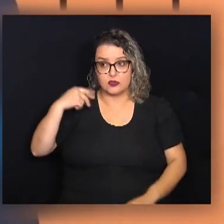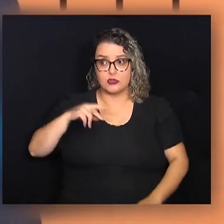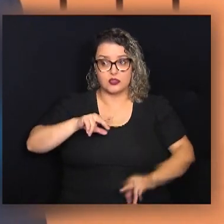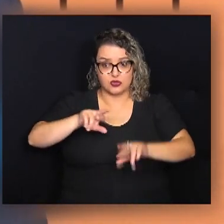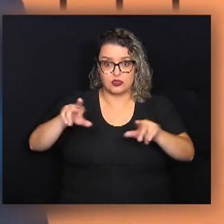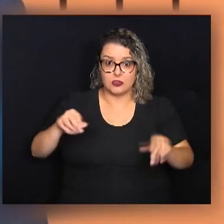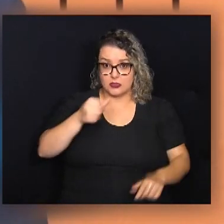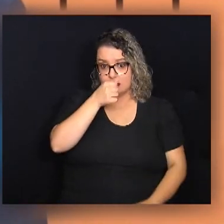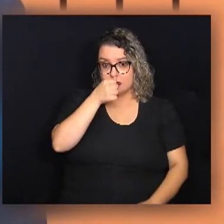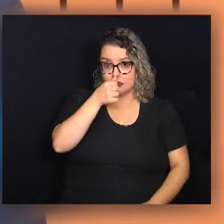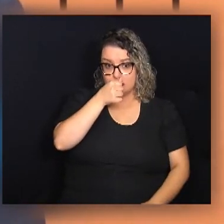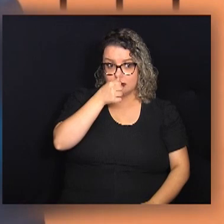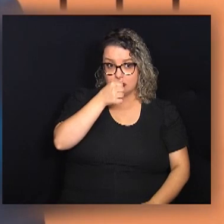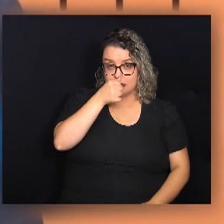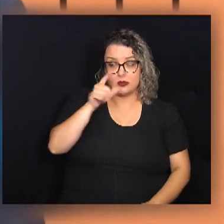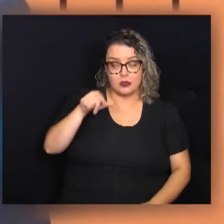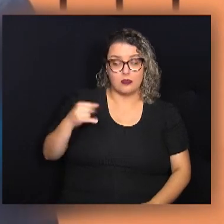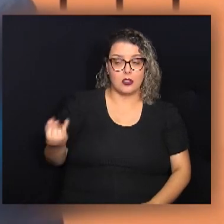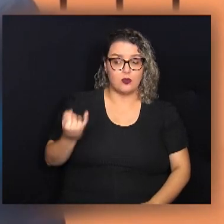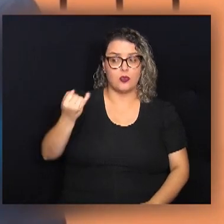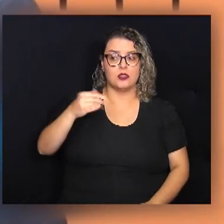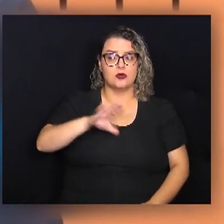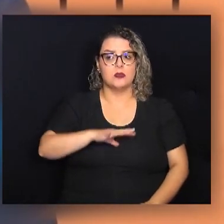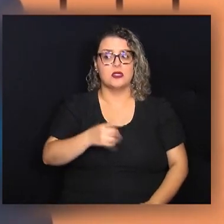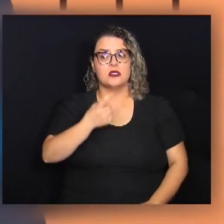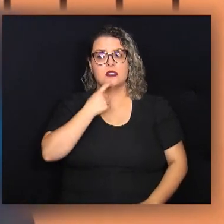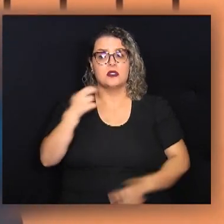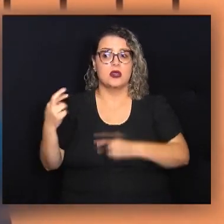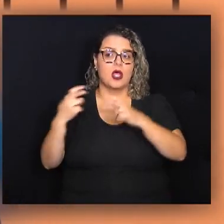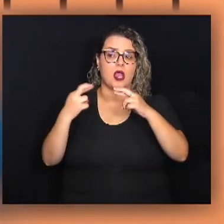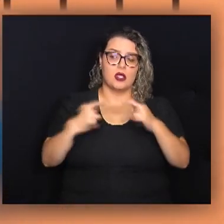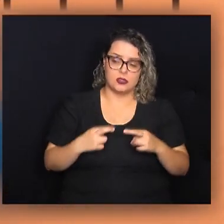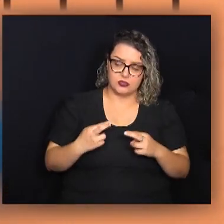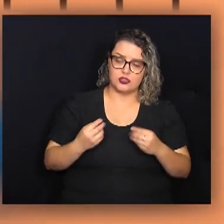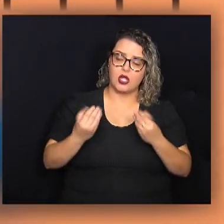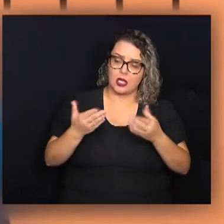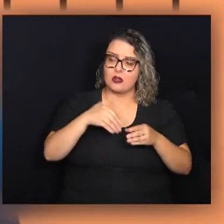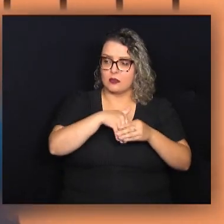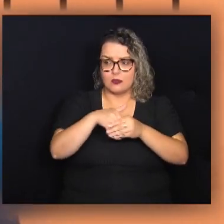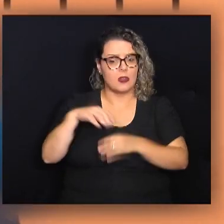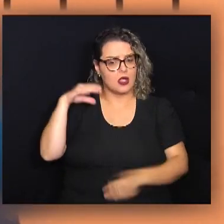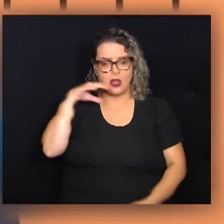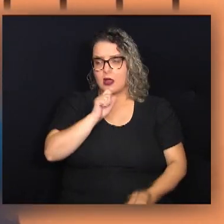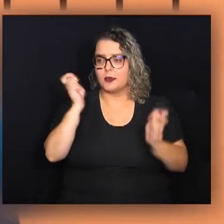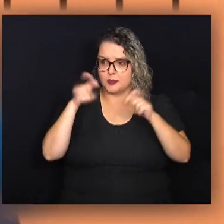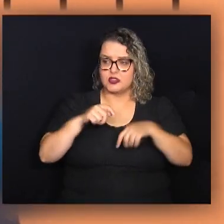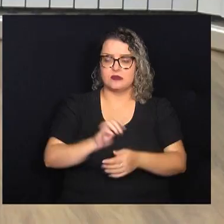um do outro. Então, isso é importante para Campinas, que a gente analise e coloque para votação o mais rápido possível.